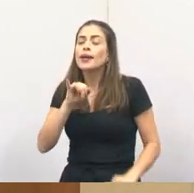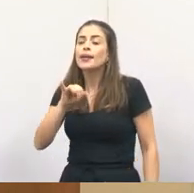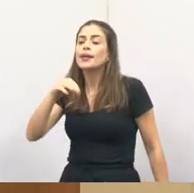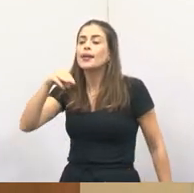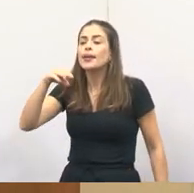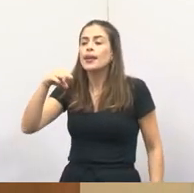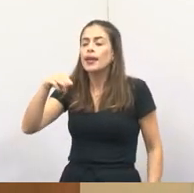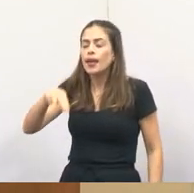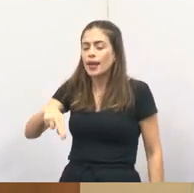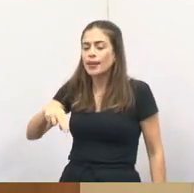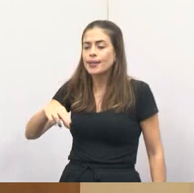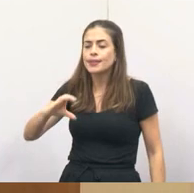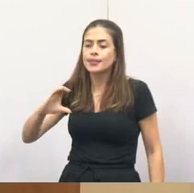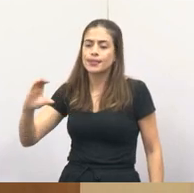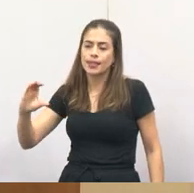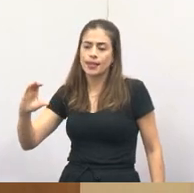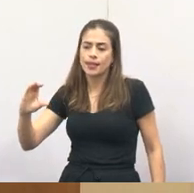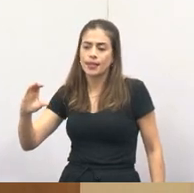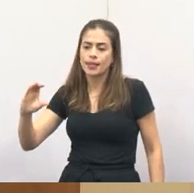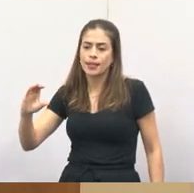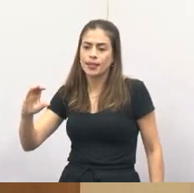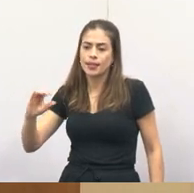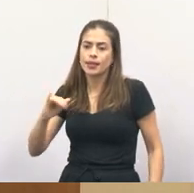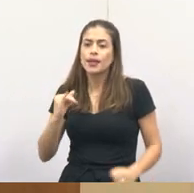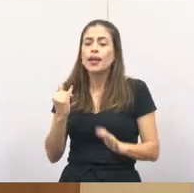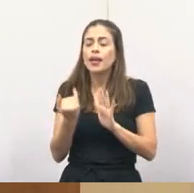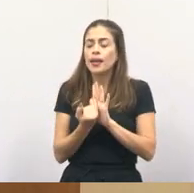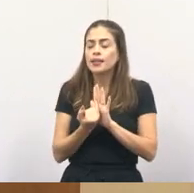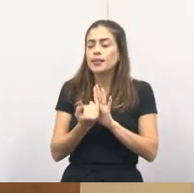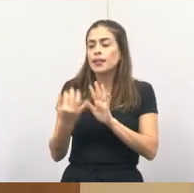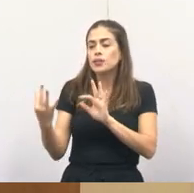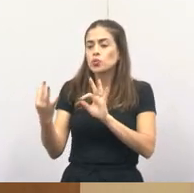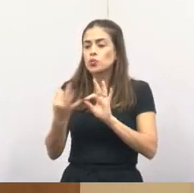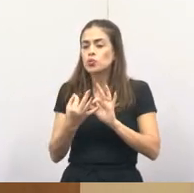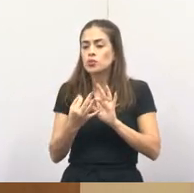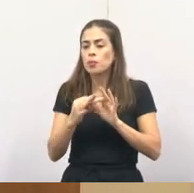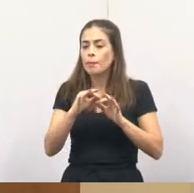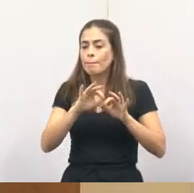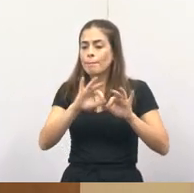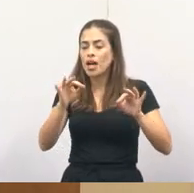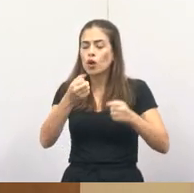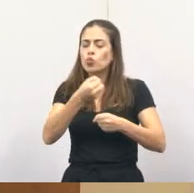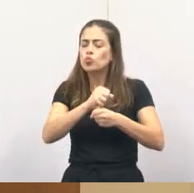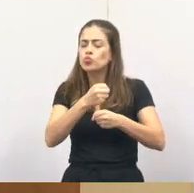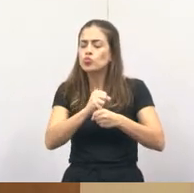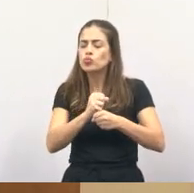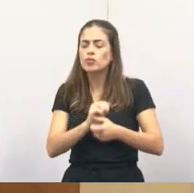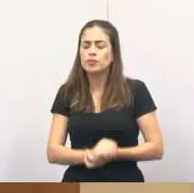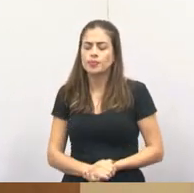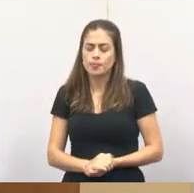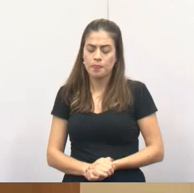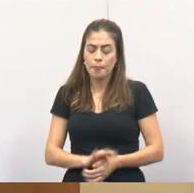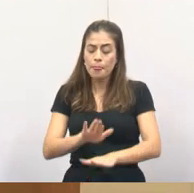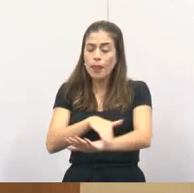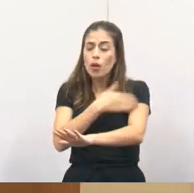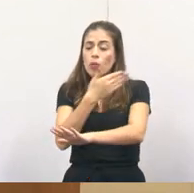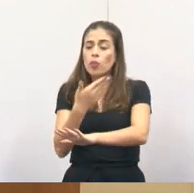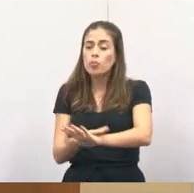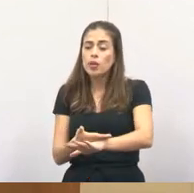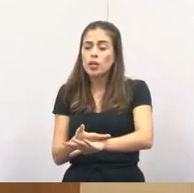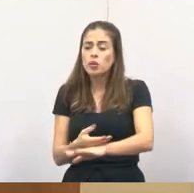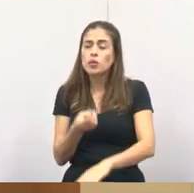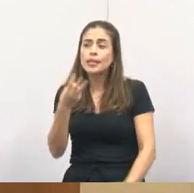INCC que é o índice nacional que mede o preço na construção civil e durante esse período não chegou